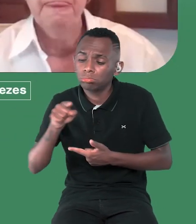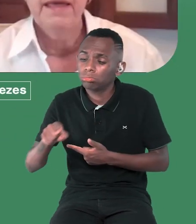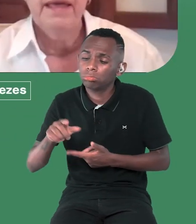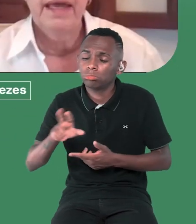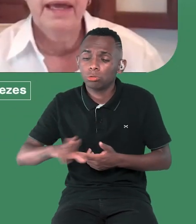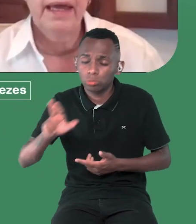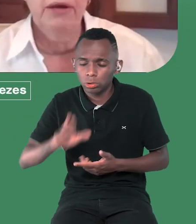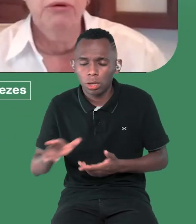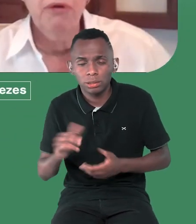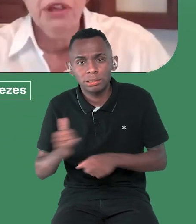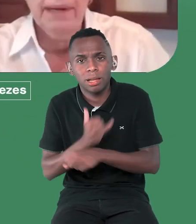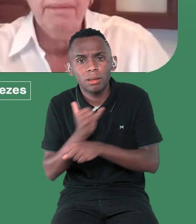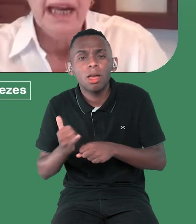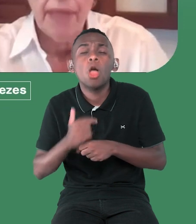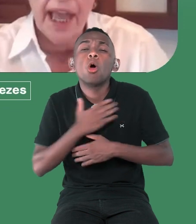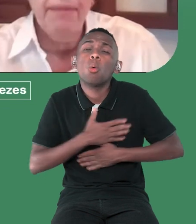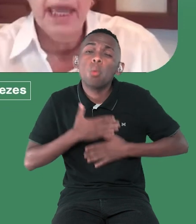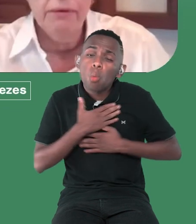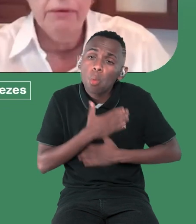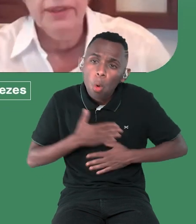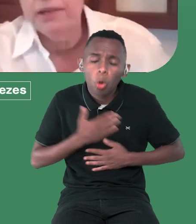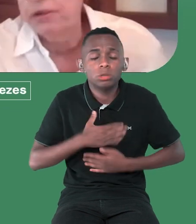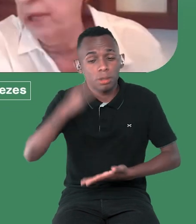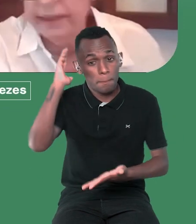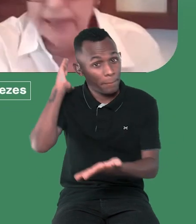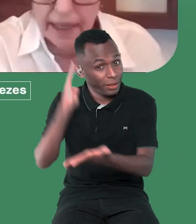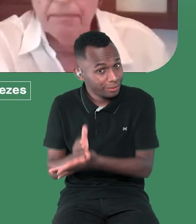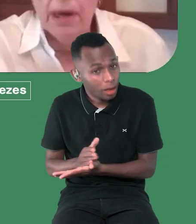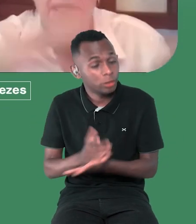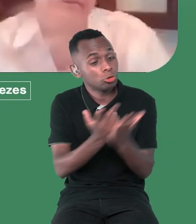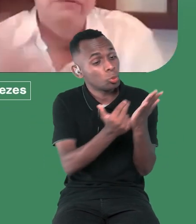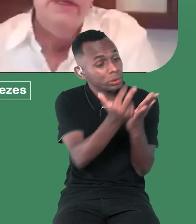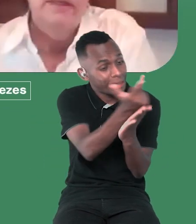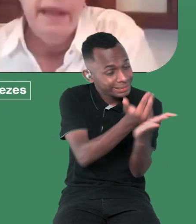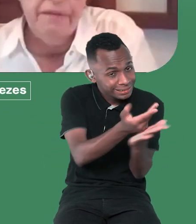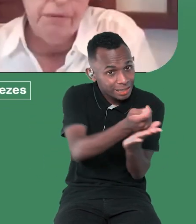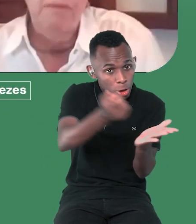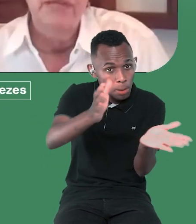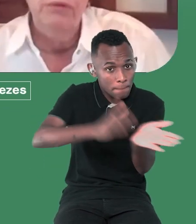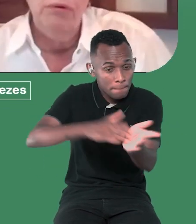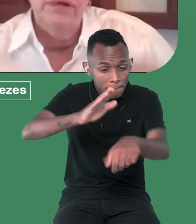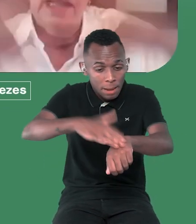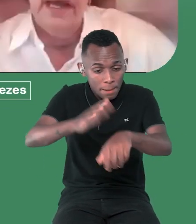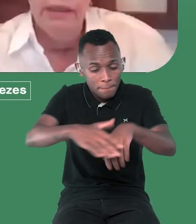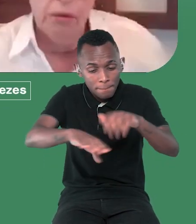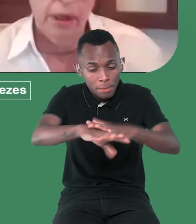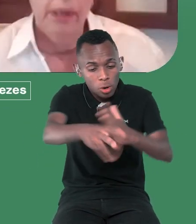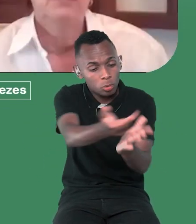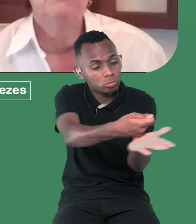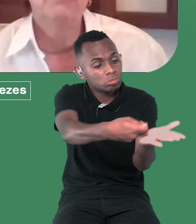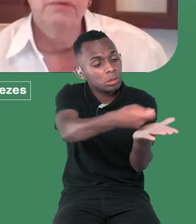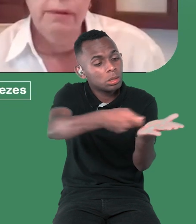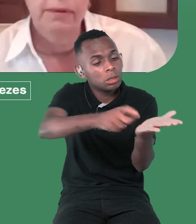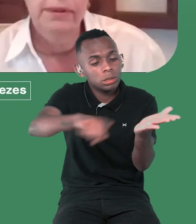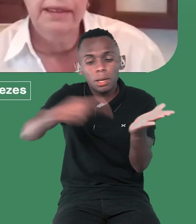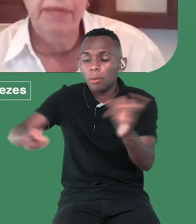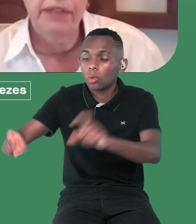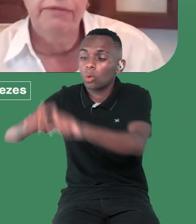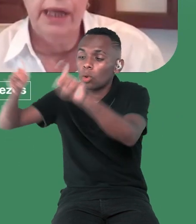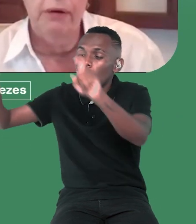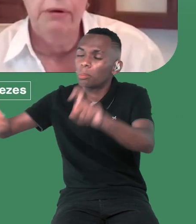acessório. Eu gosto de trabalhar meio a meio, ou seja, eu desenho à mão, levo para o computador e aí dou